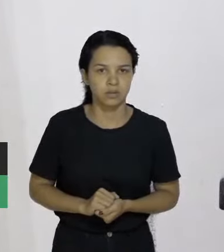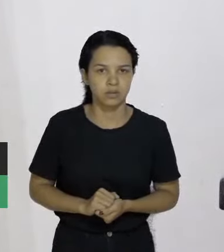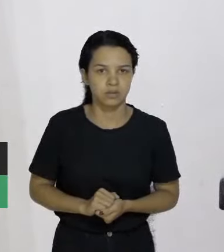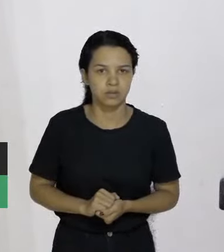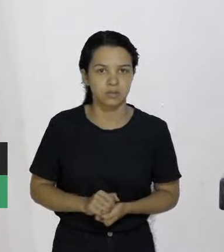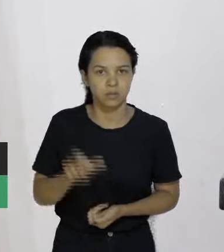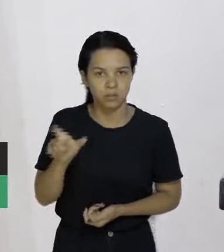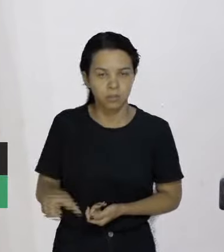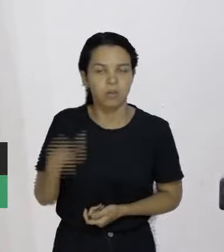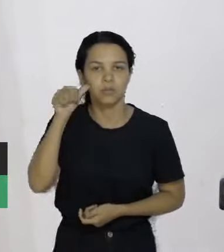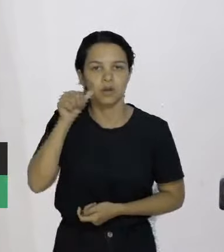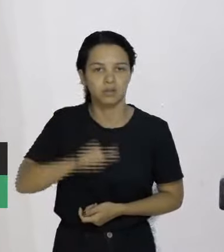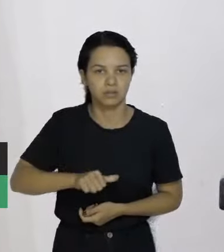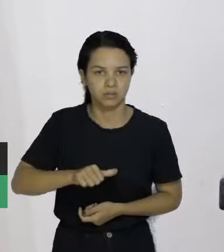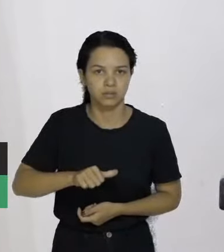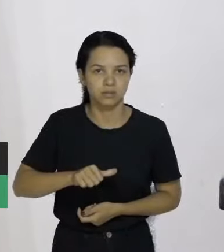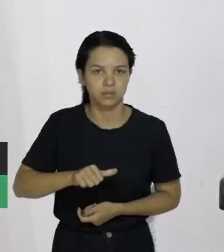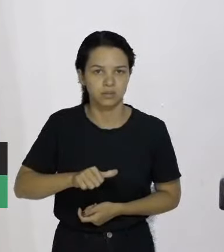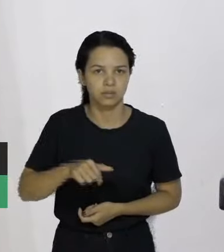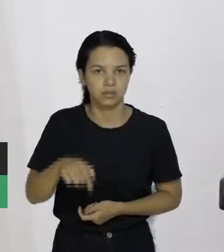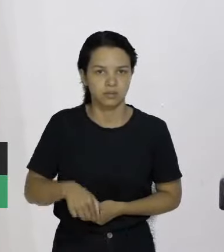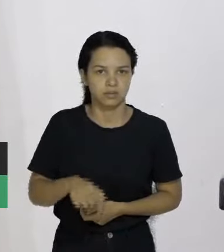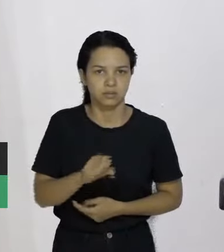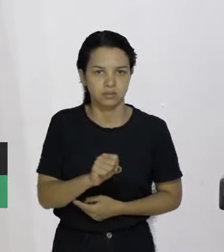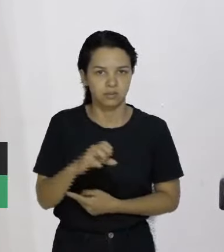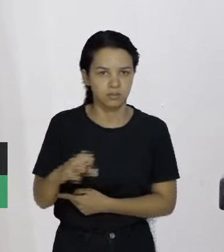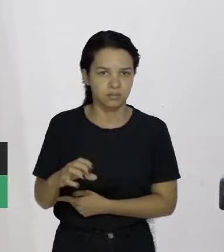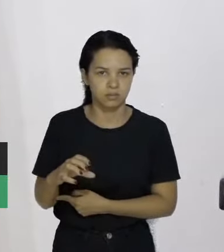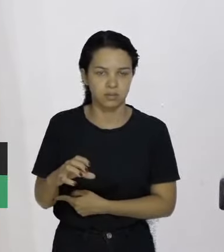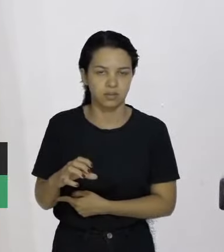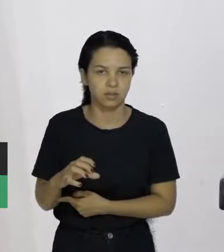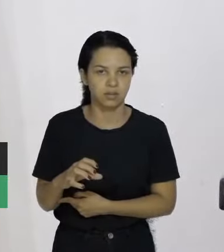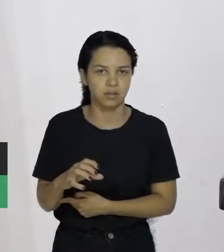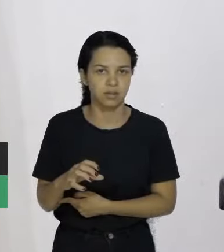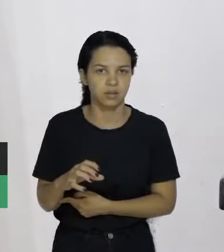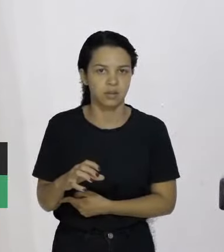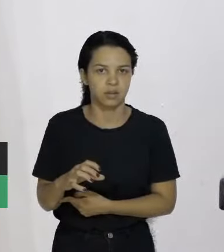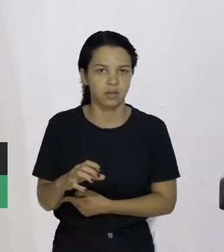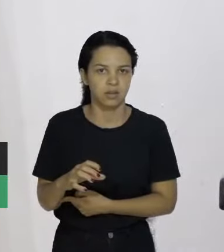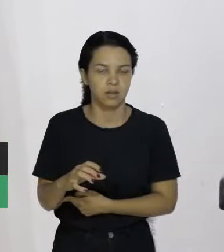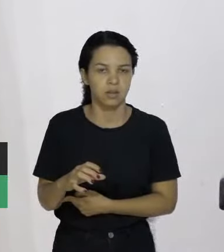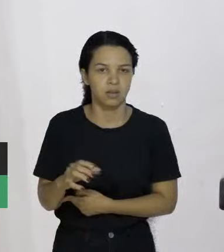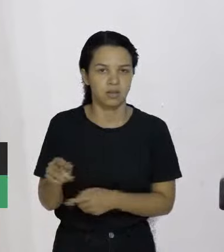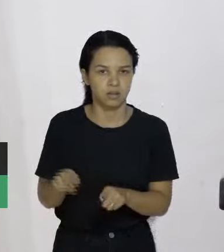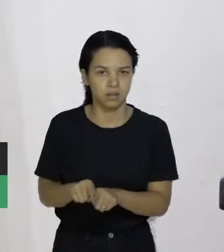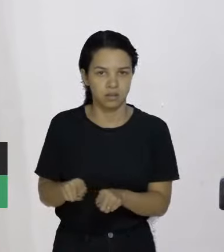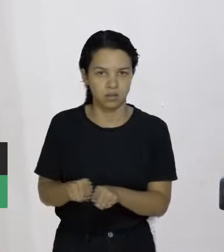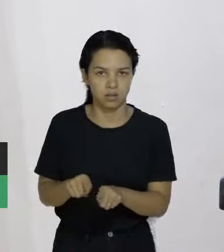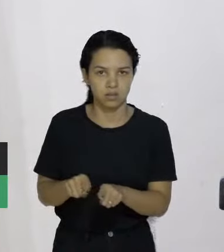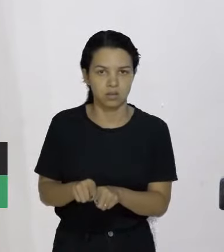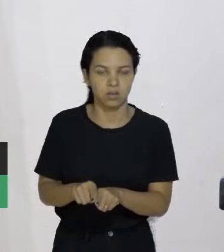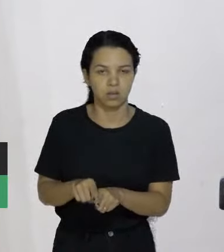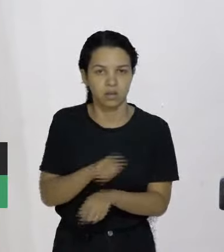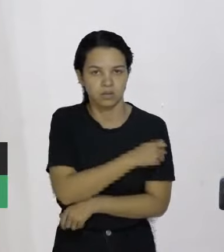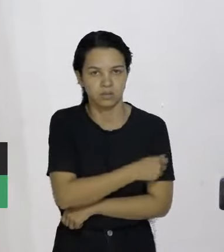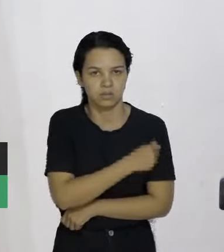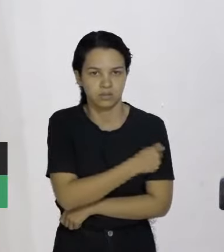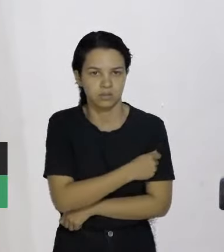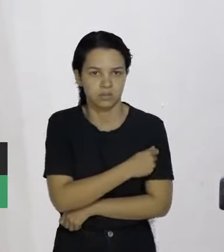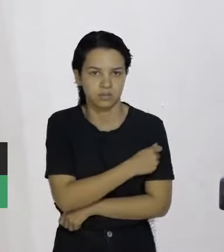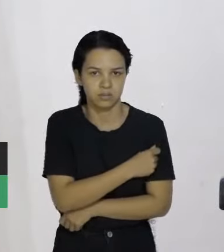a mulher Catarinense ainda mais uma estudante que sai de casa para fazer